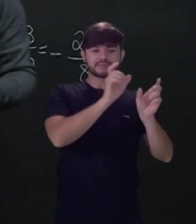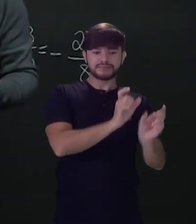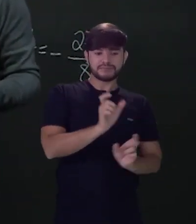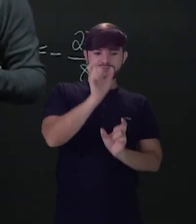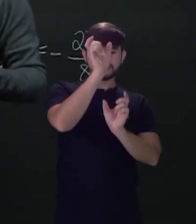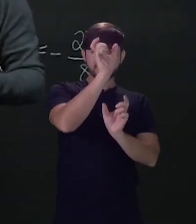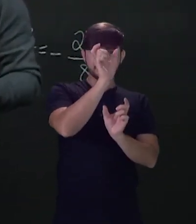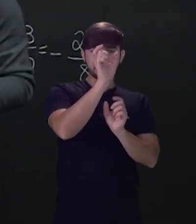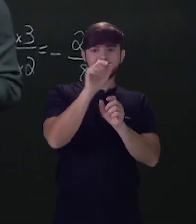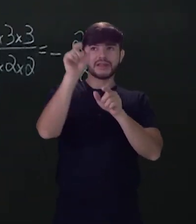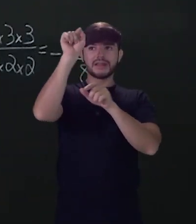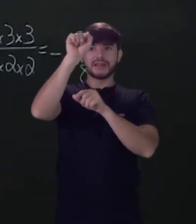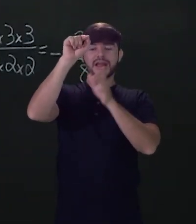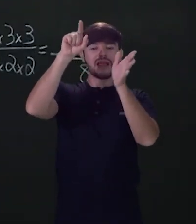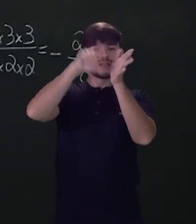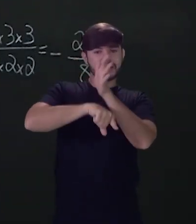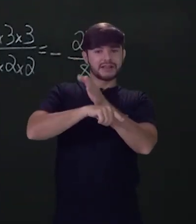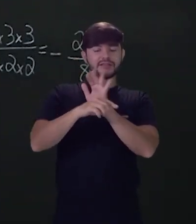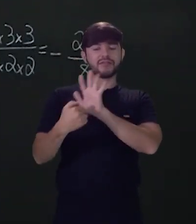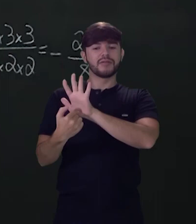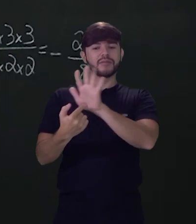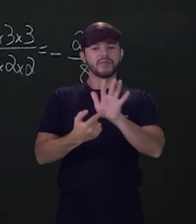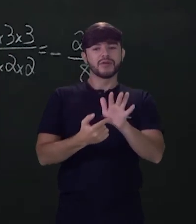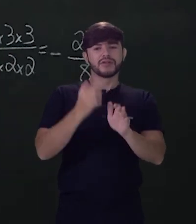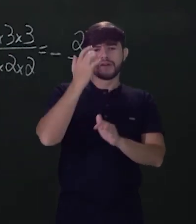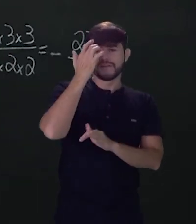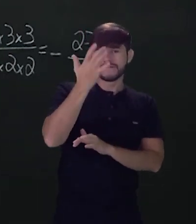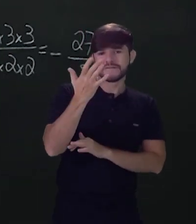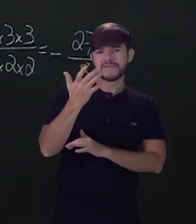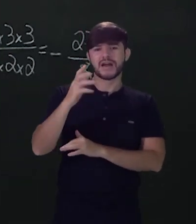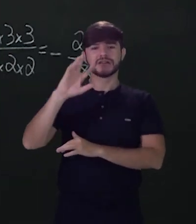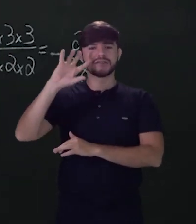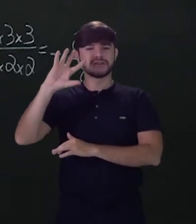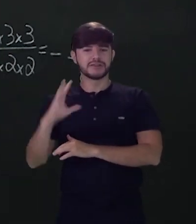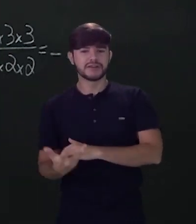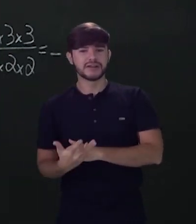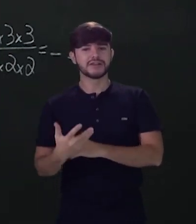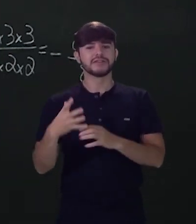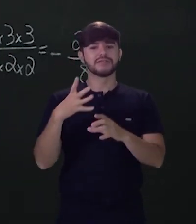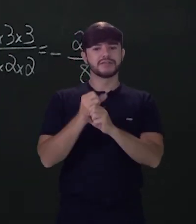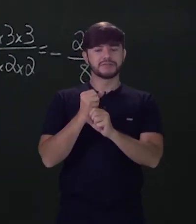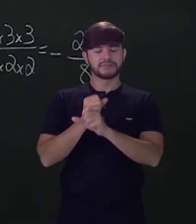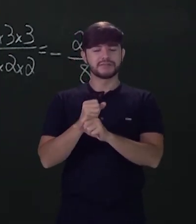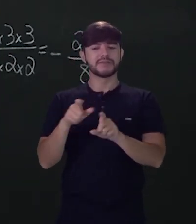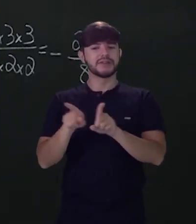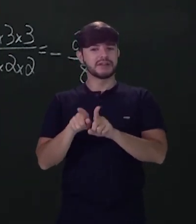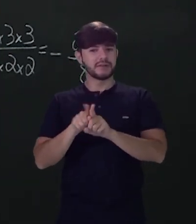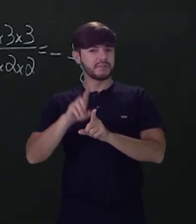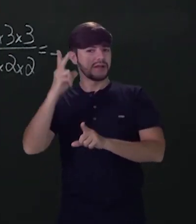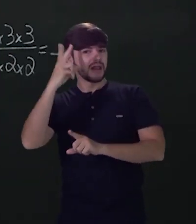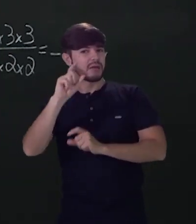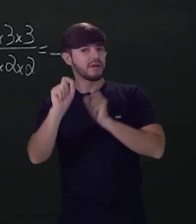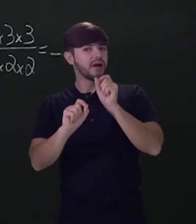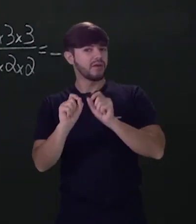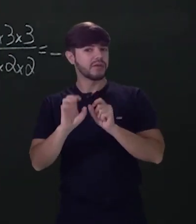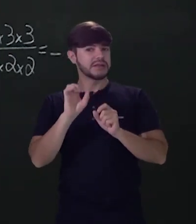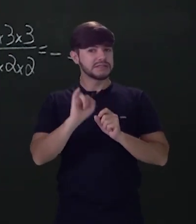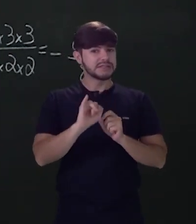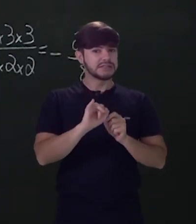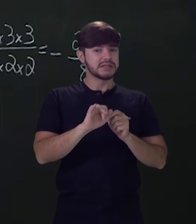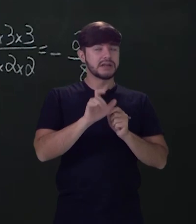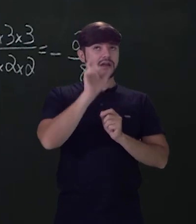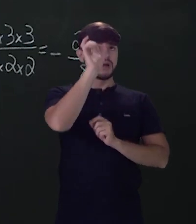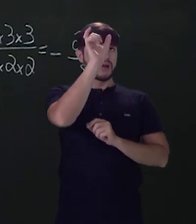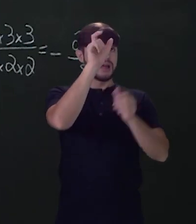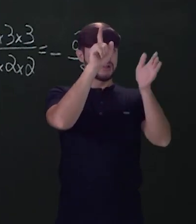expoente negativo, onde eu te mostrei o jeito prático de resolver isso e lembrando que expoente negativo não